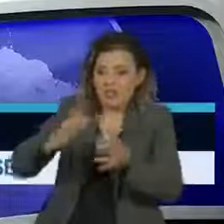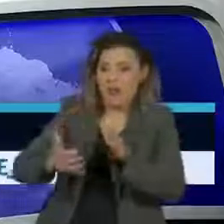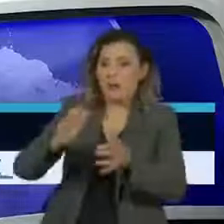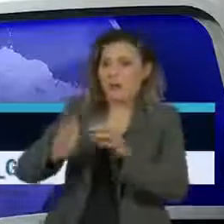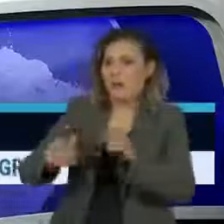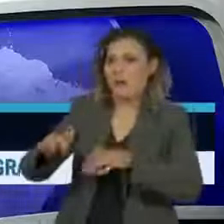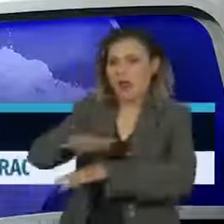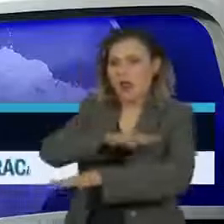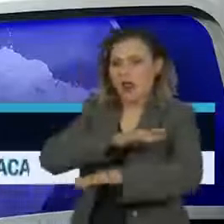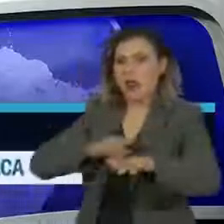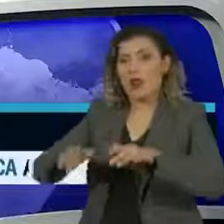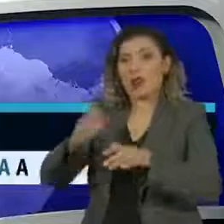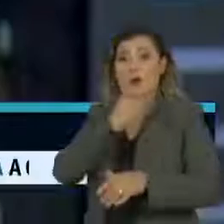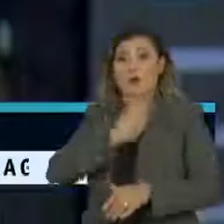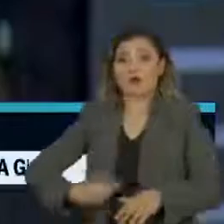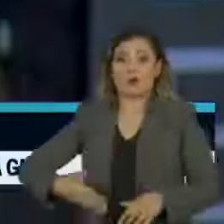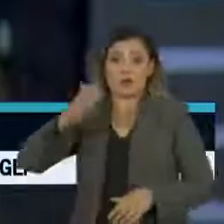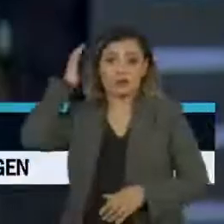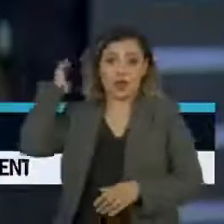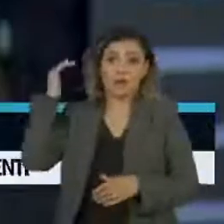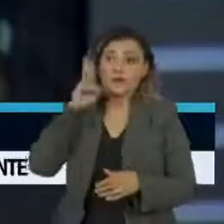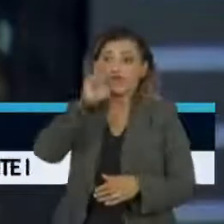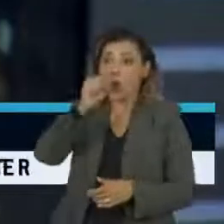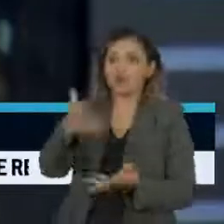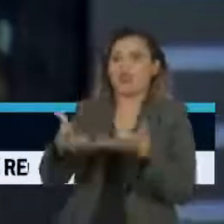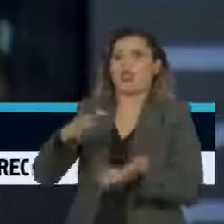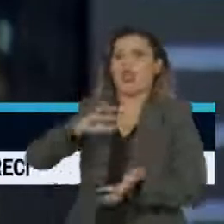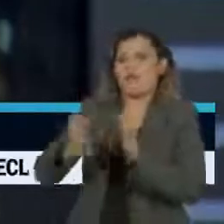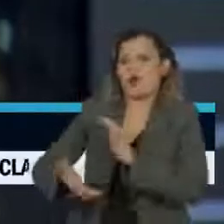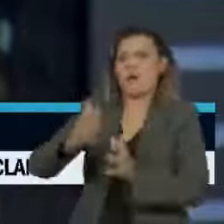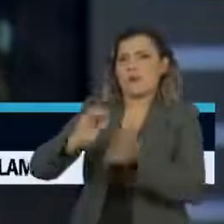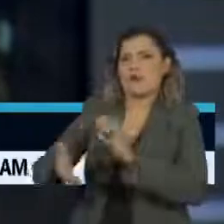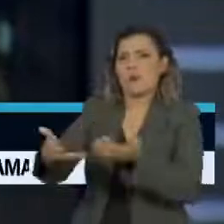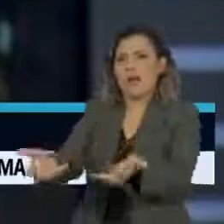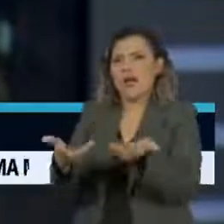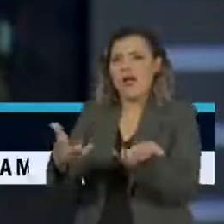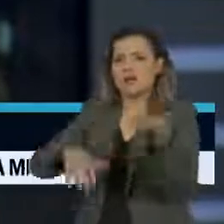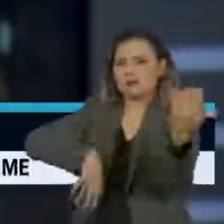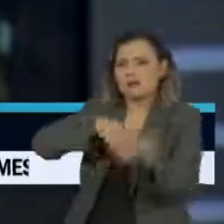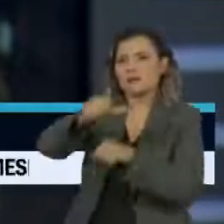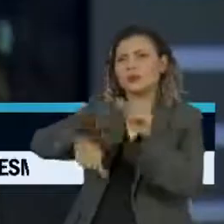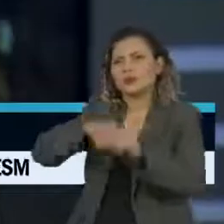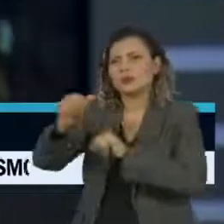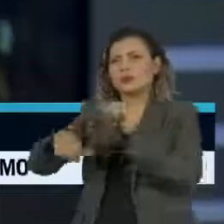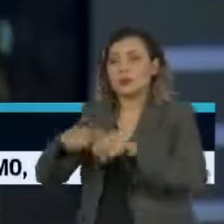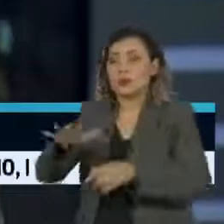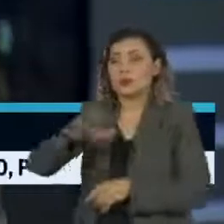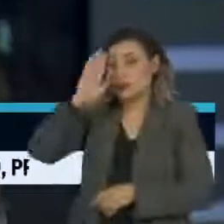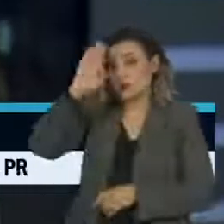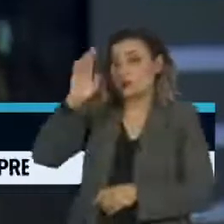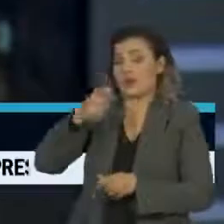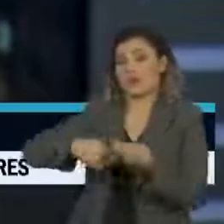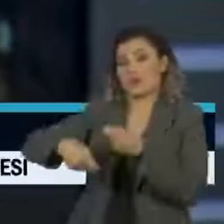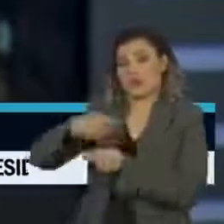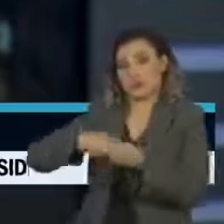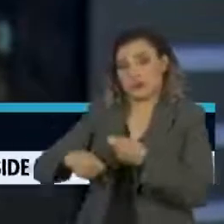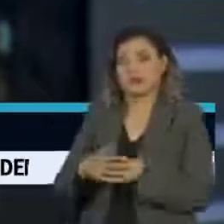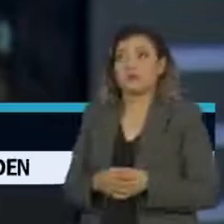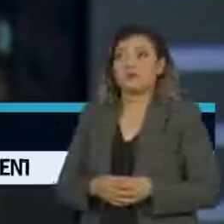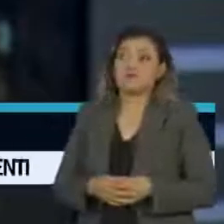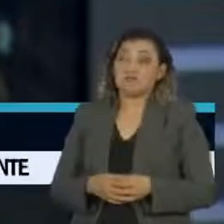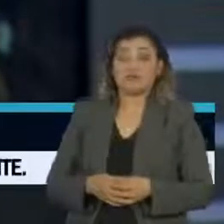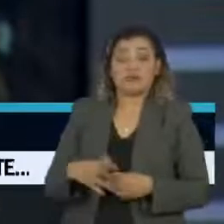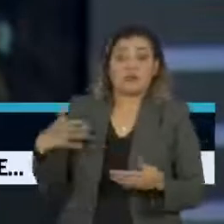movimento, desde o governo Temer, bastante forte para reformas estruturais, em particular administrativa, nós estamos chegando aqui,